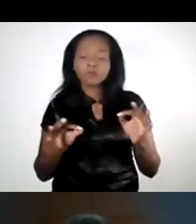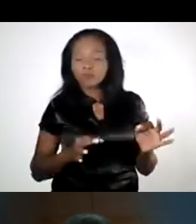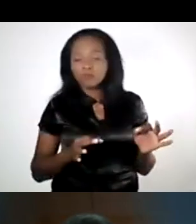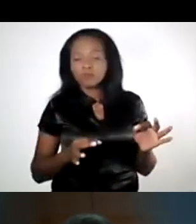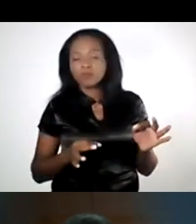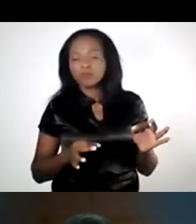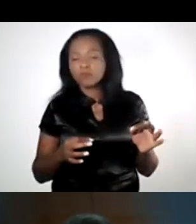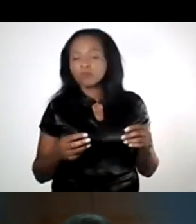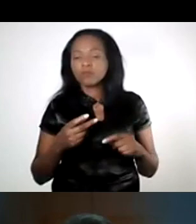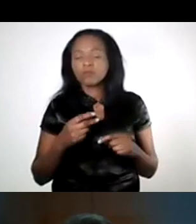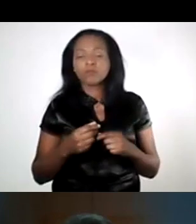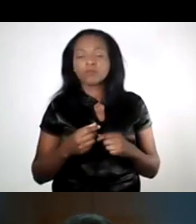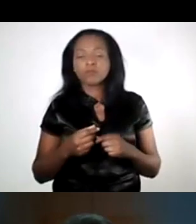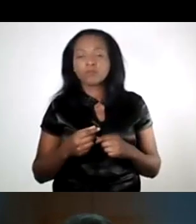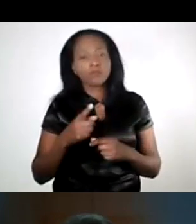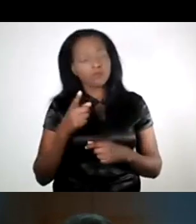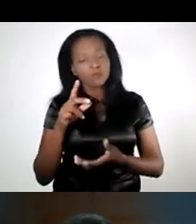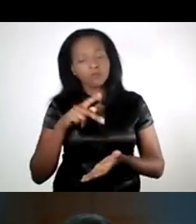vocês realmente